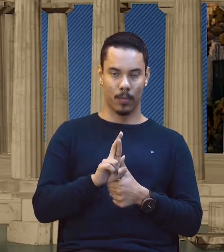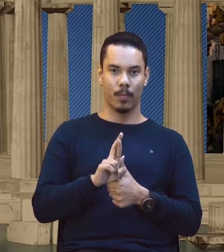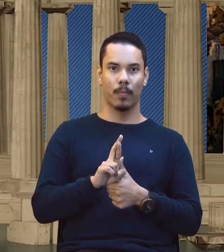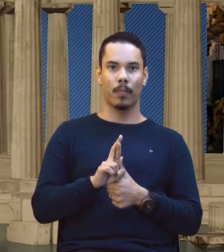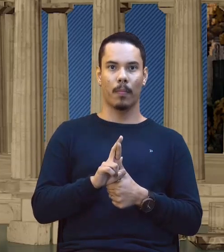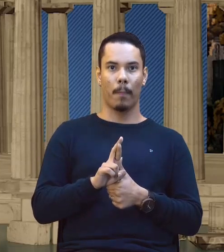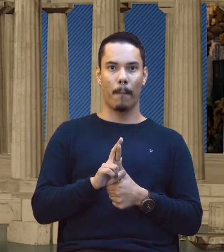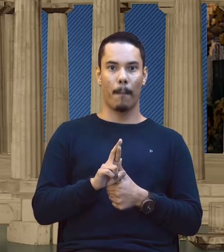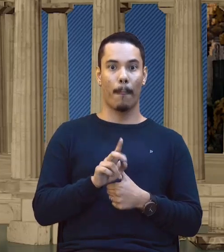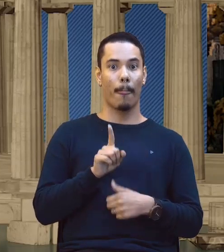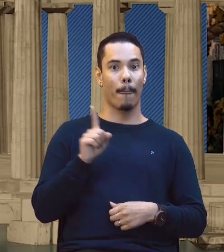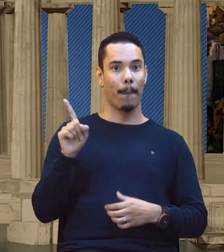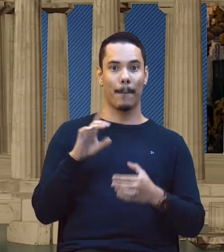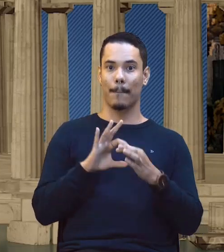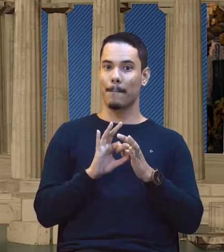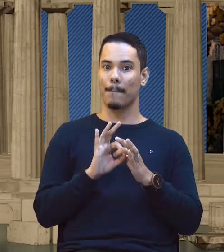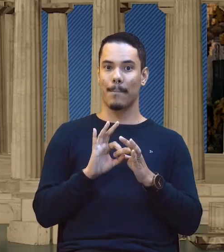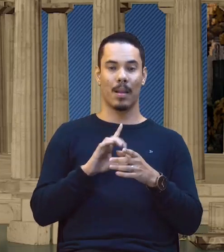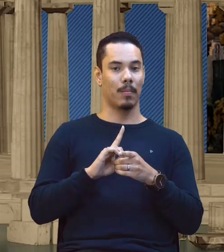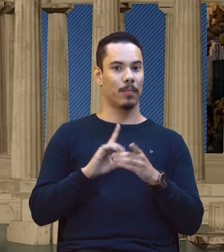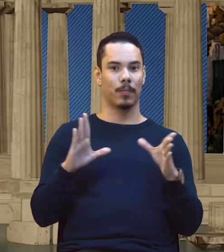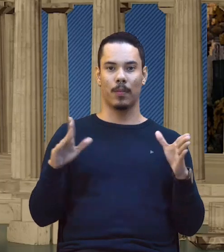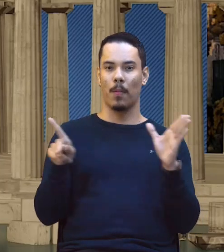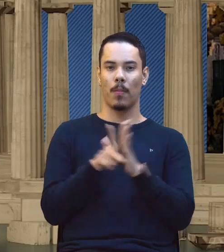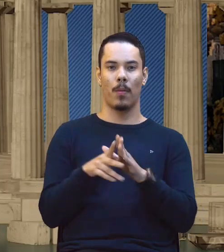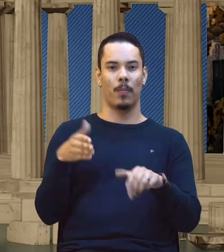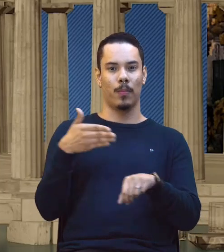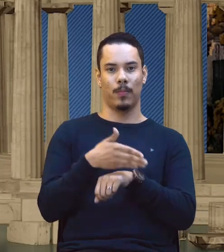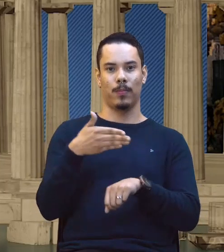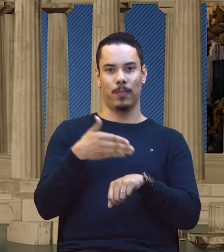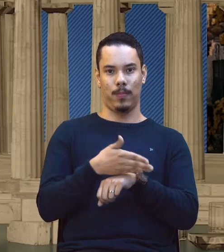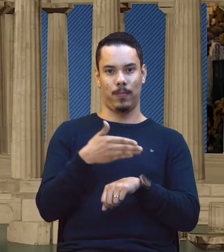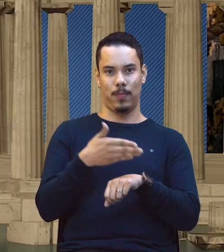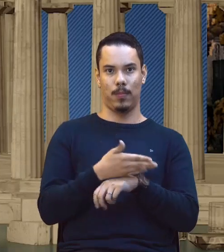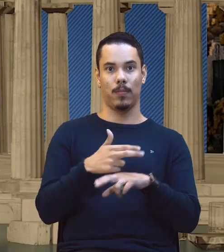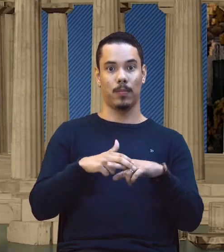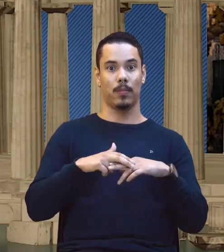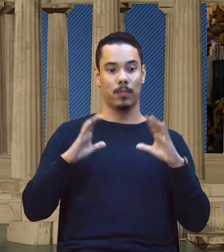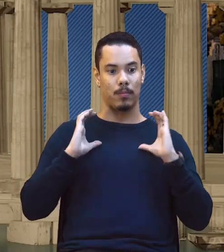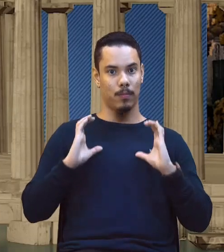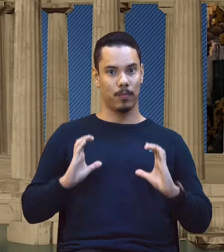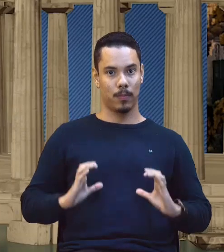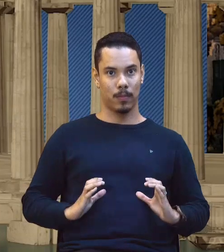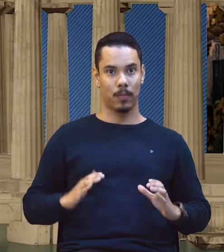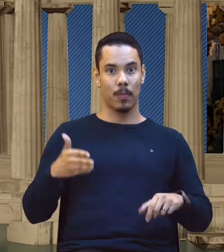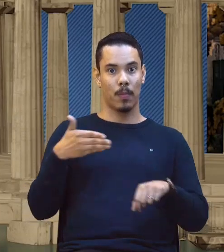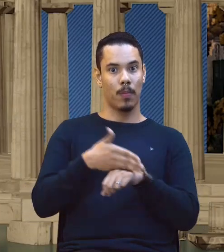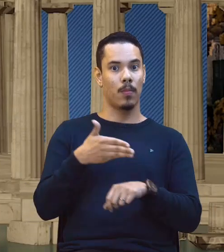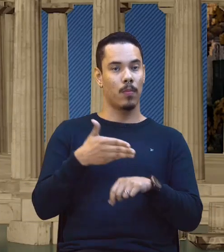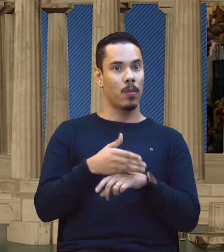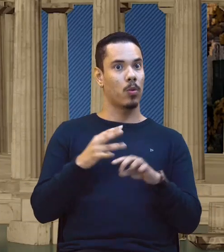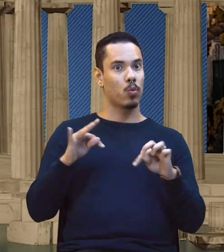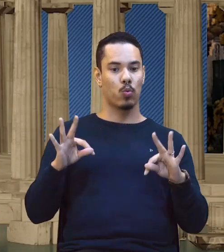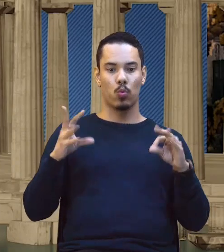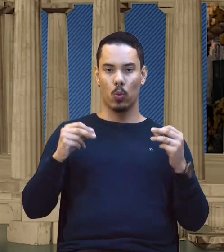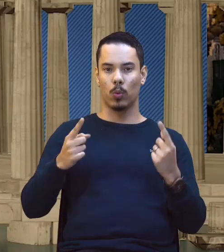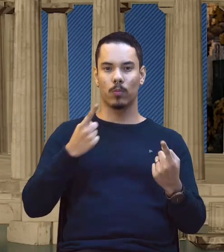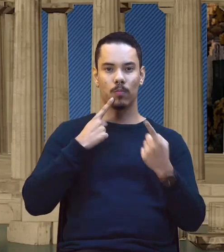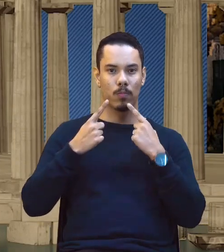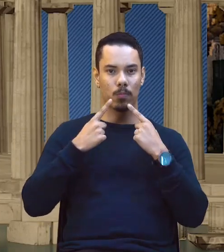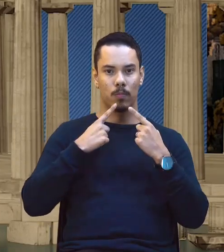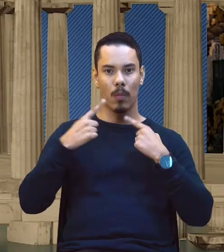a democracia ela era participativa. Os cidadãos participavam de todos os debates